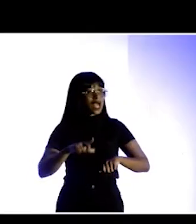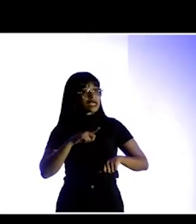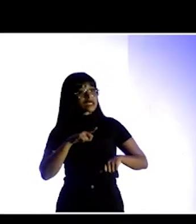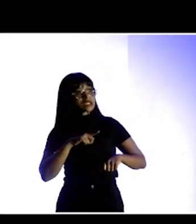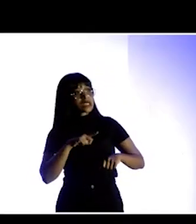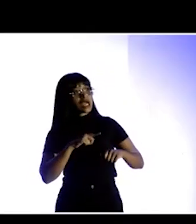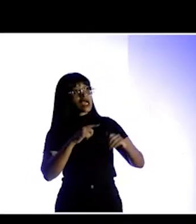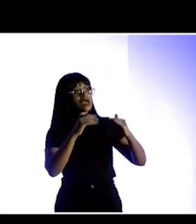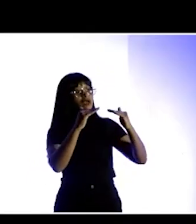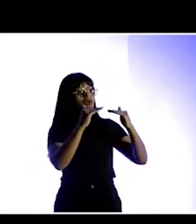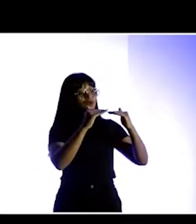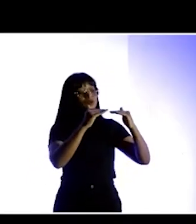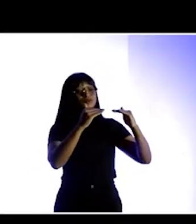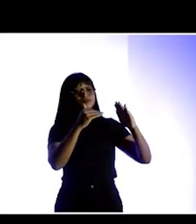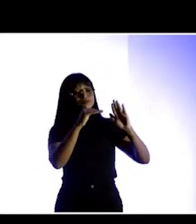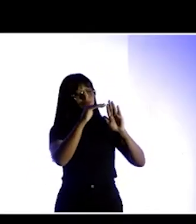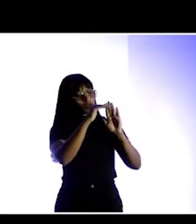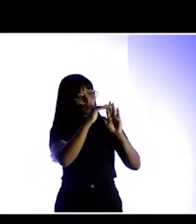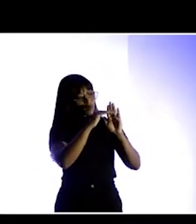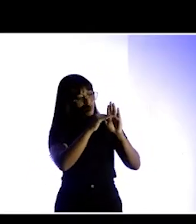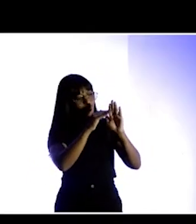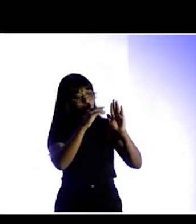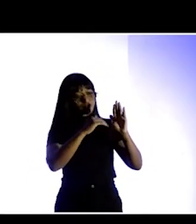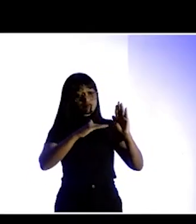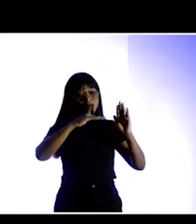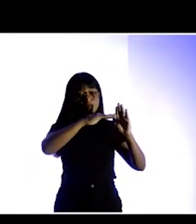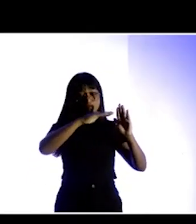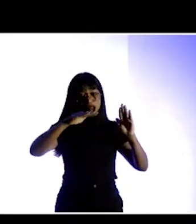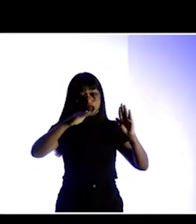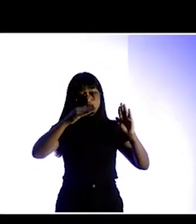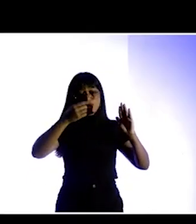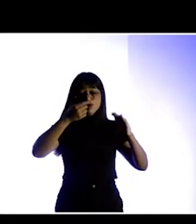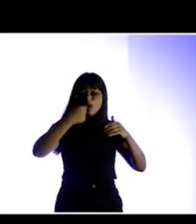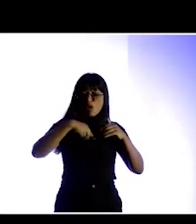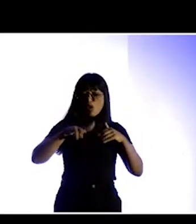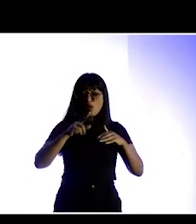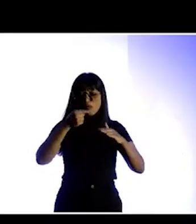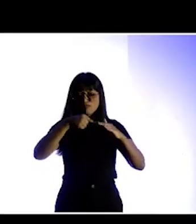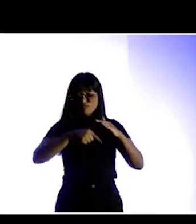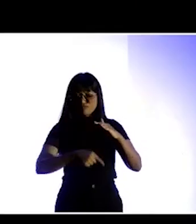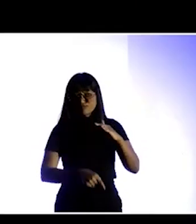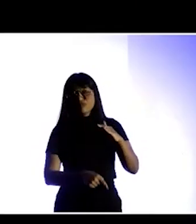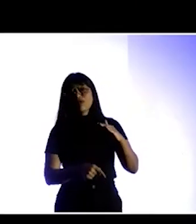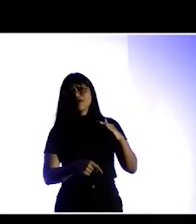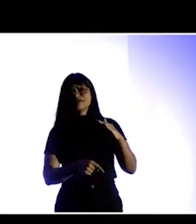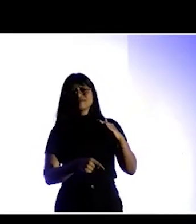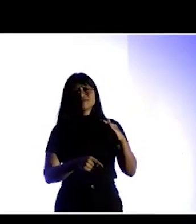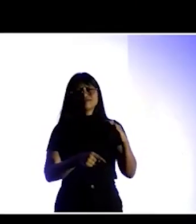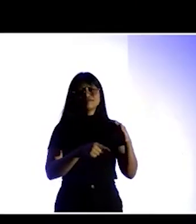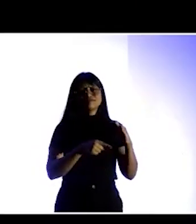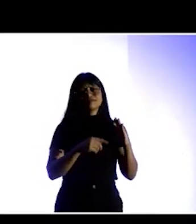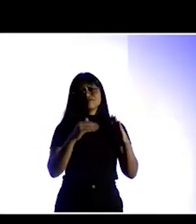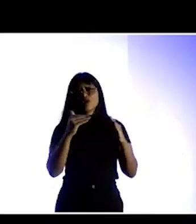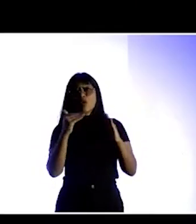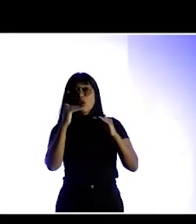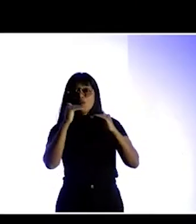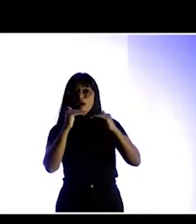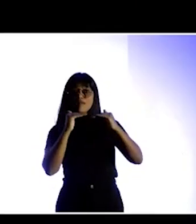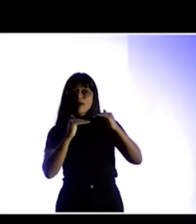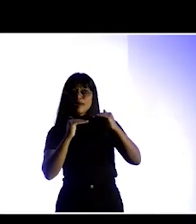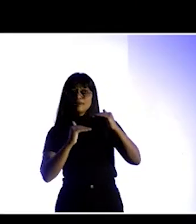mas agora, com a mudança do clima, a gente precisa integrar não só essas informações nos nossos planos de bacia, mas também nos planos dos